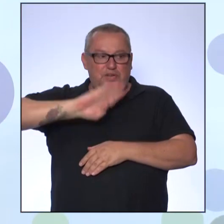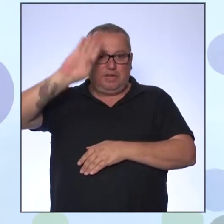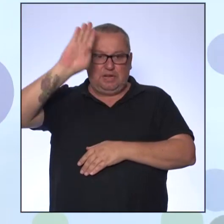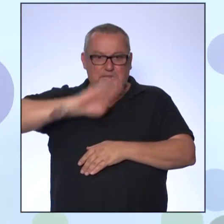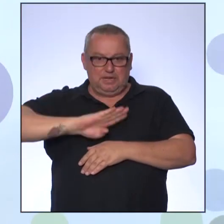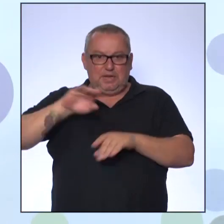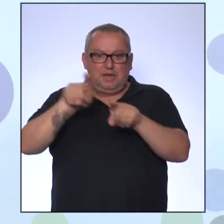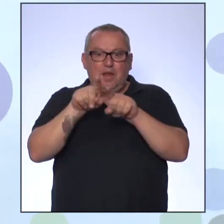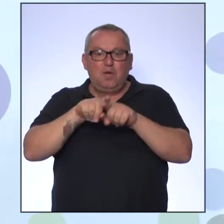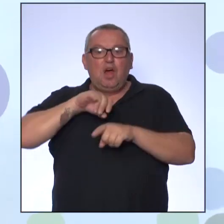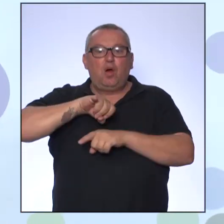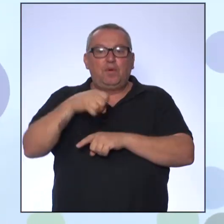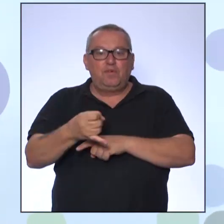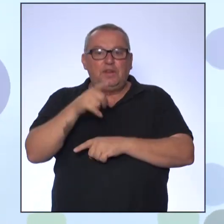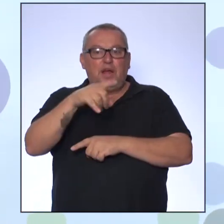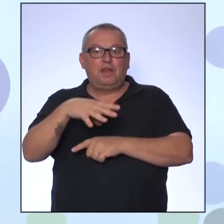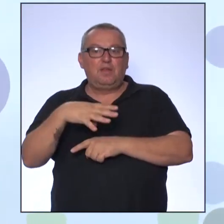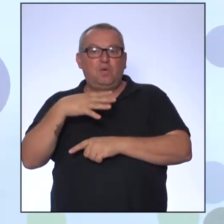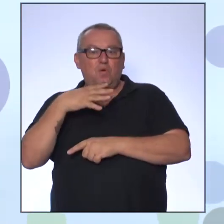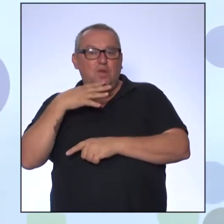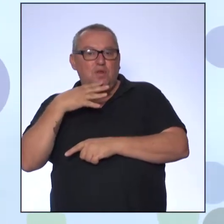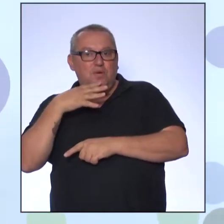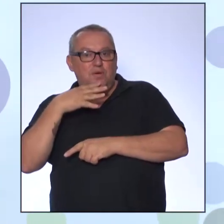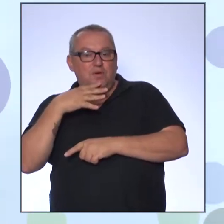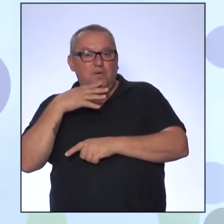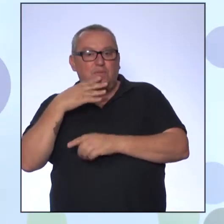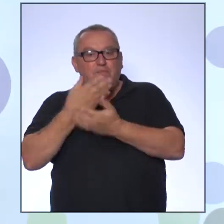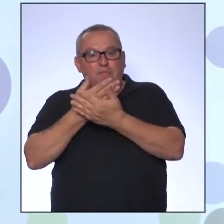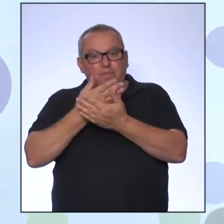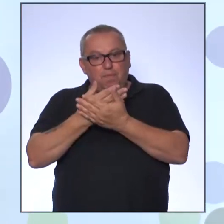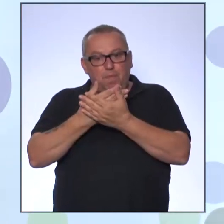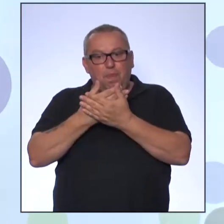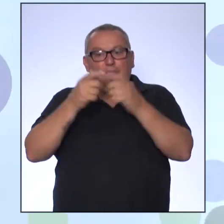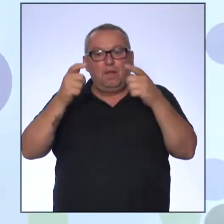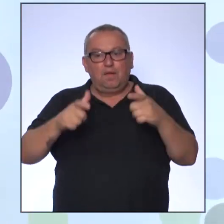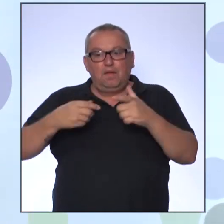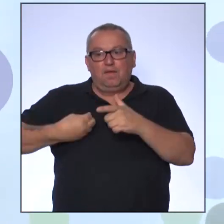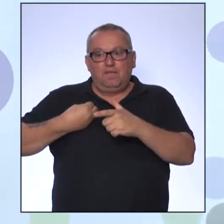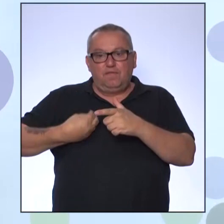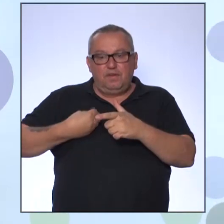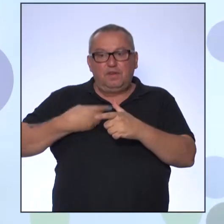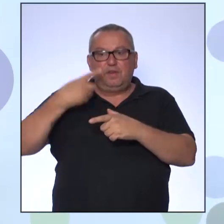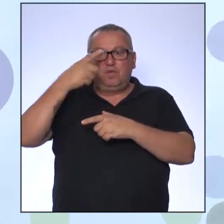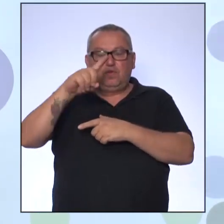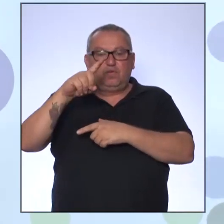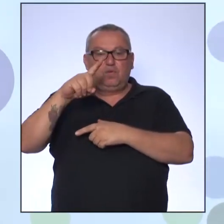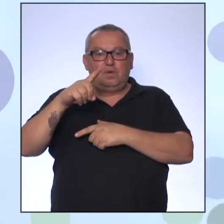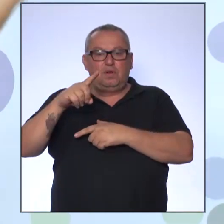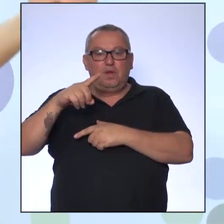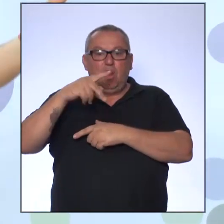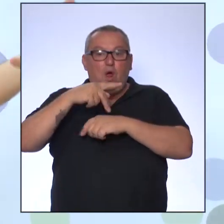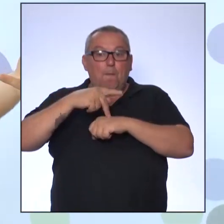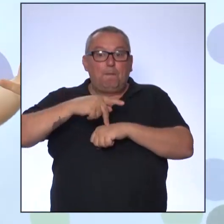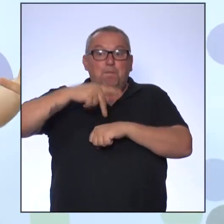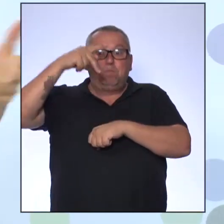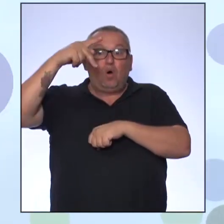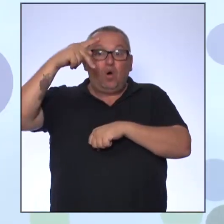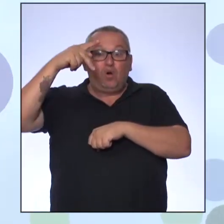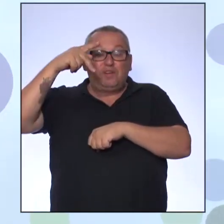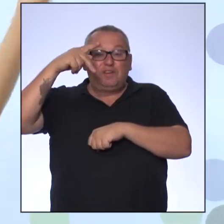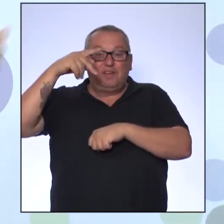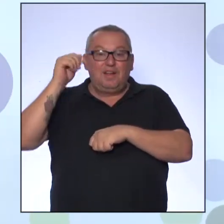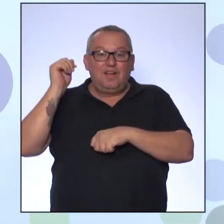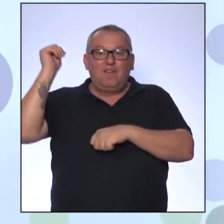E aproveitar esse seu conhecimento para estudar uma parte da sua graduação, da sua pós, quando você terminar o seu